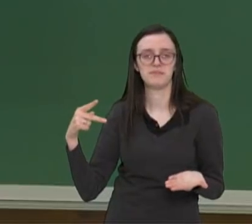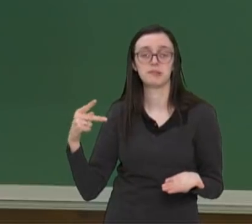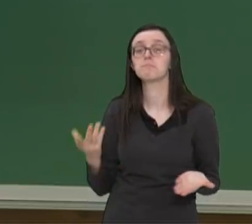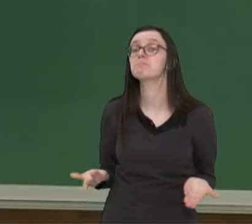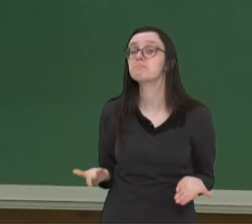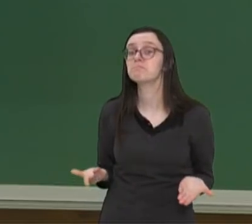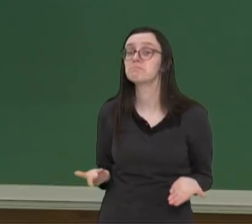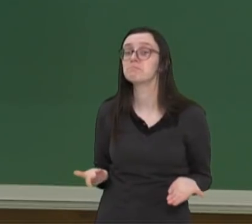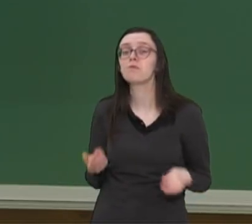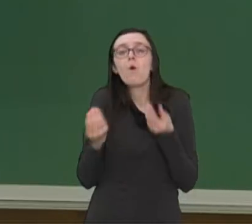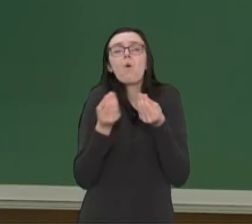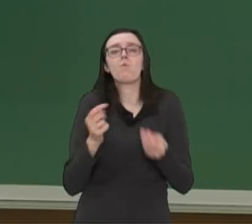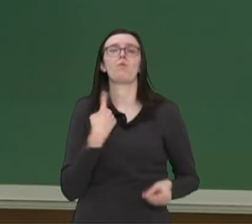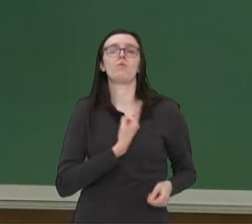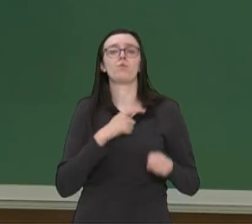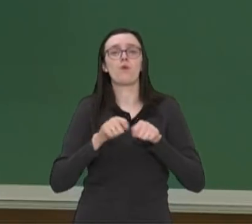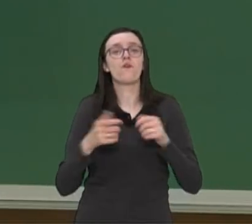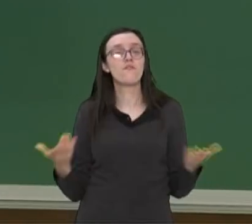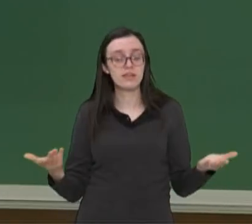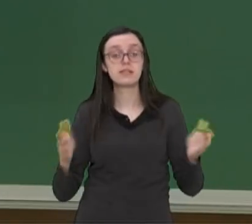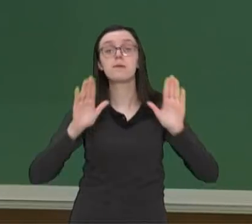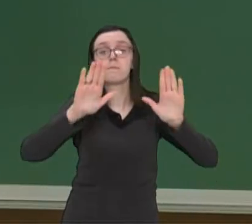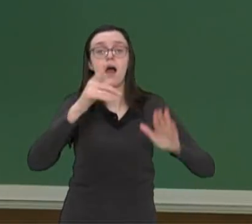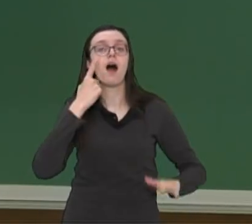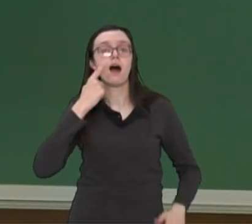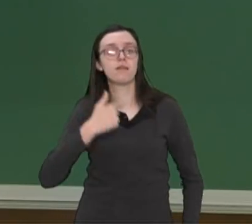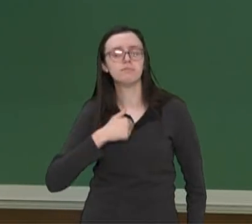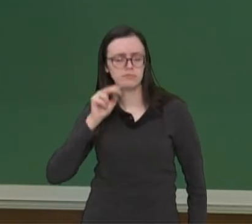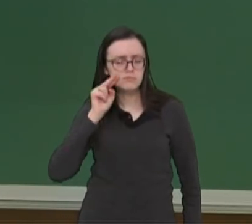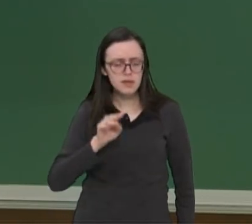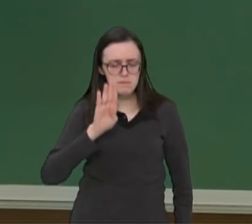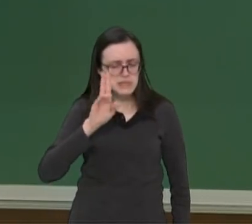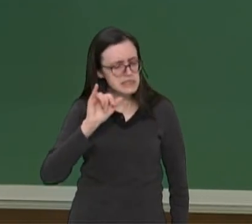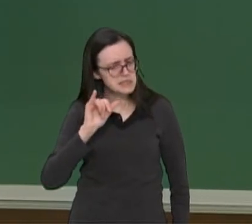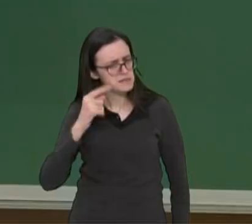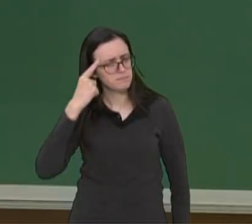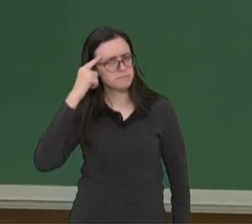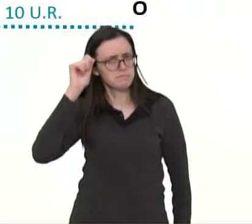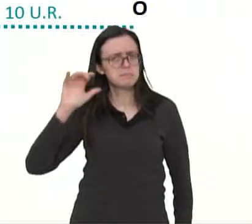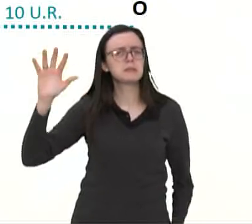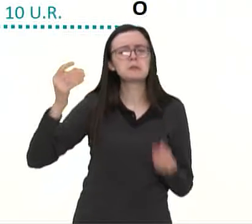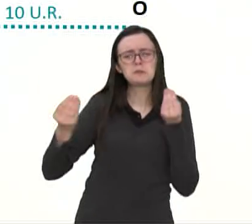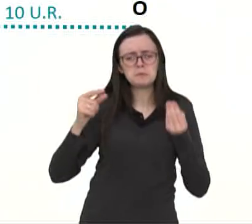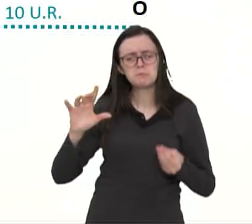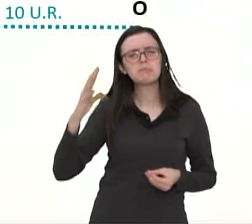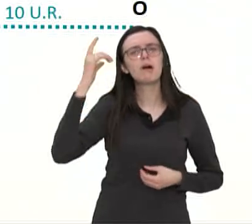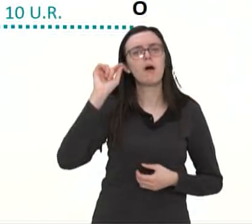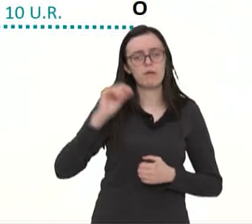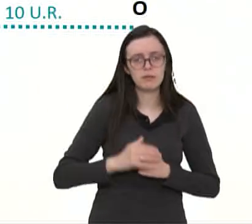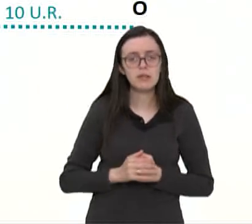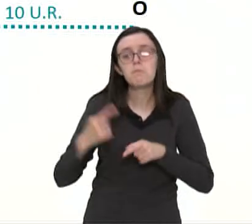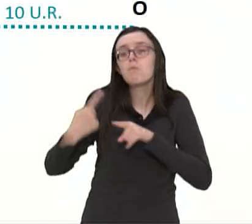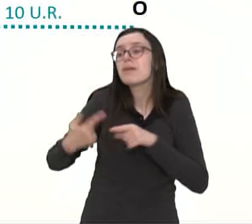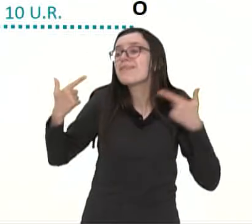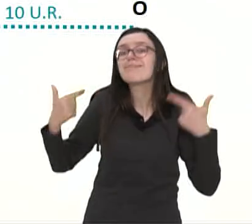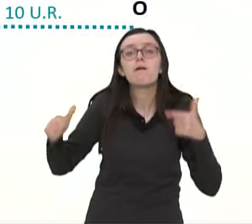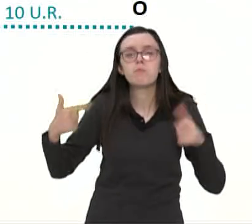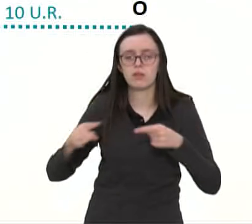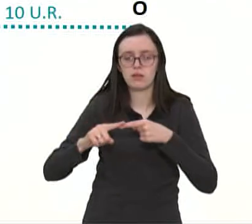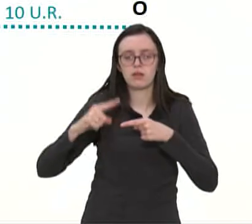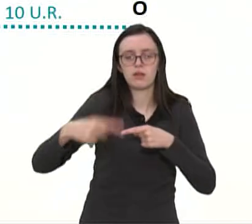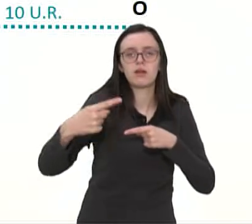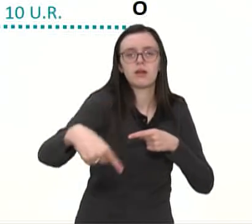E aí, como é que a gente faz? Então, eu vou ler a letra B para ver se a gente tem ideia do que está acontecendo. Por que não houve